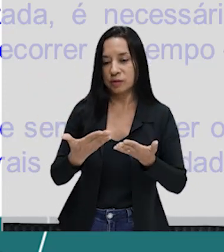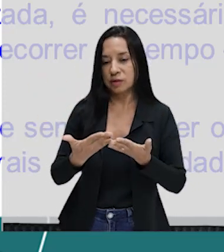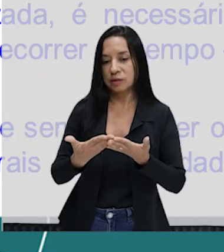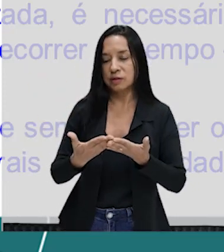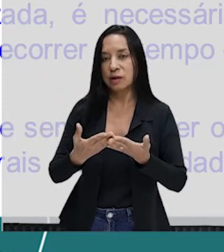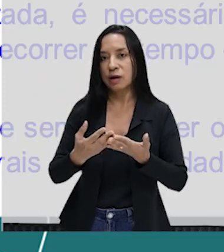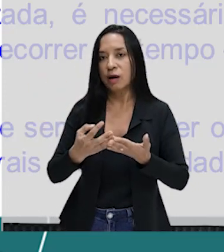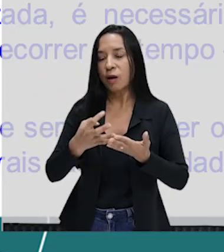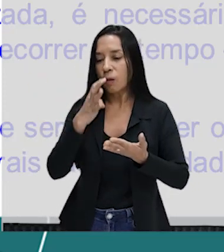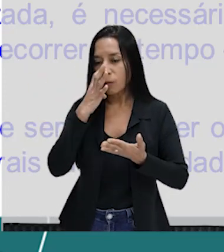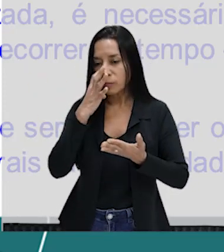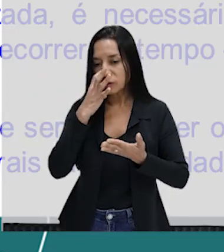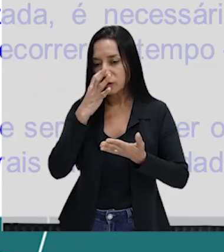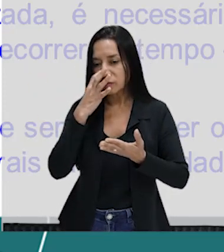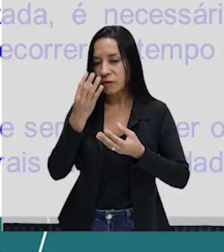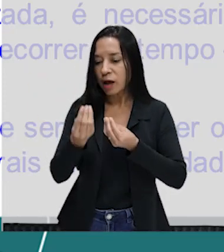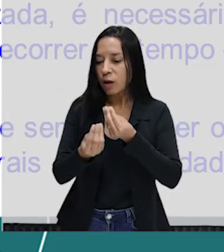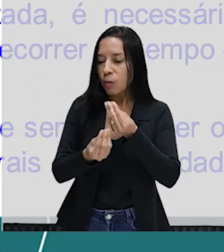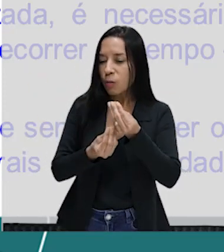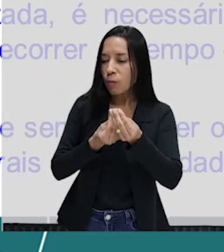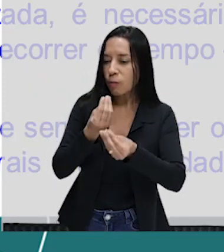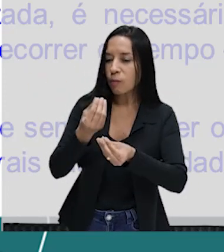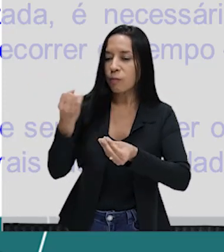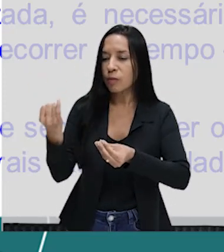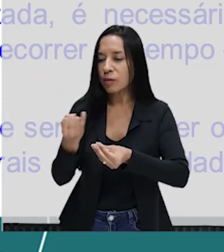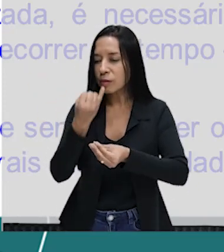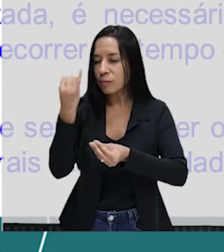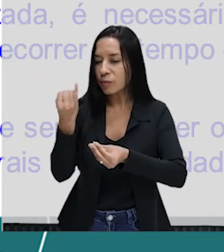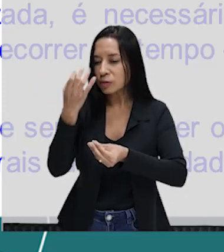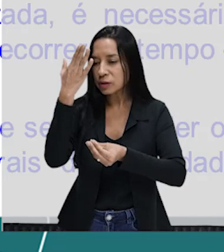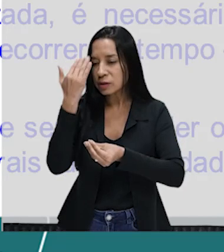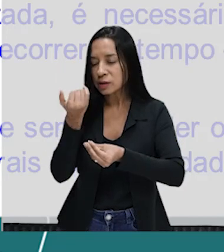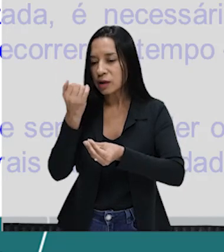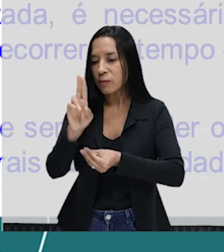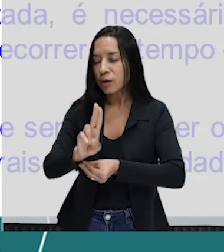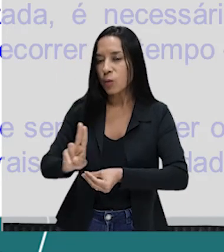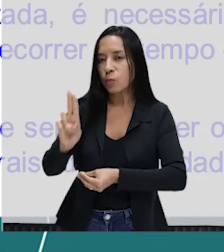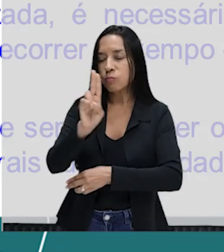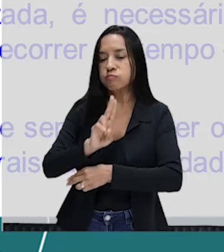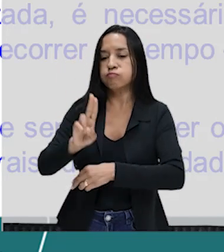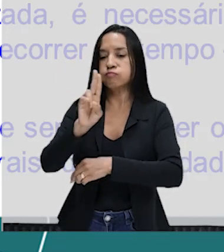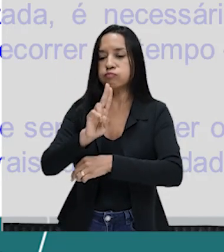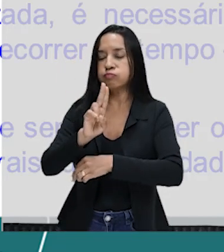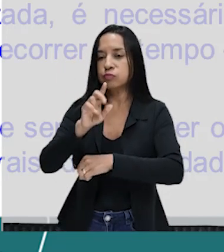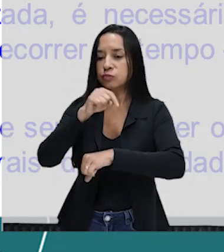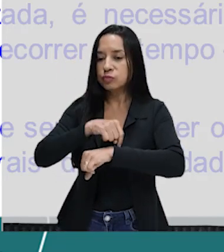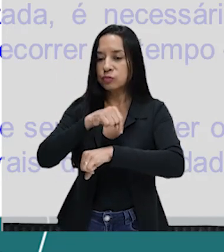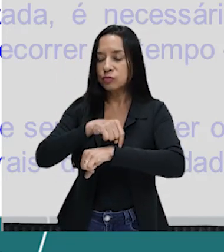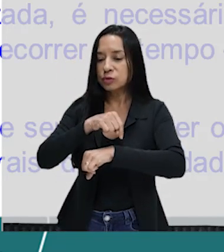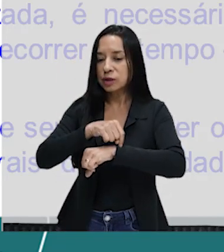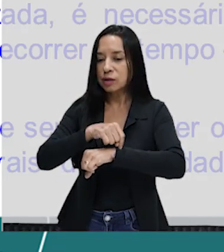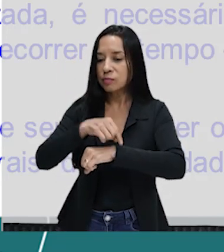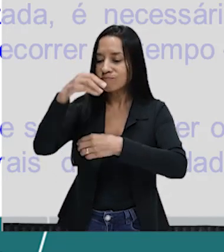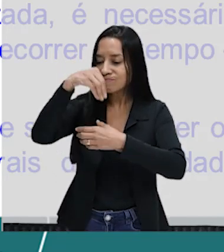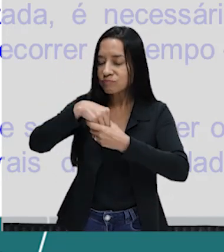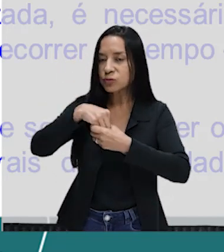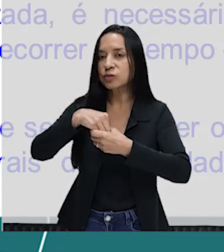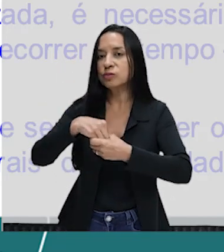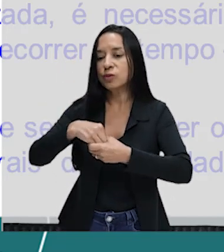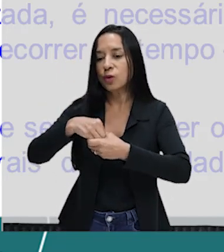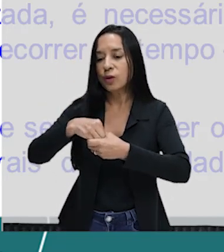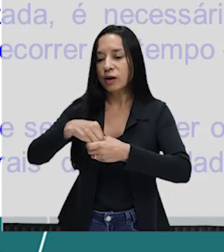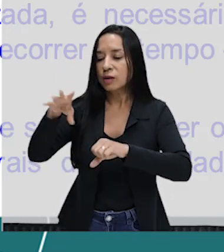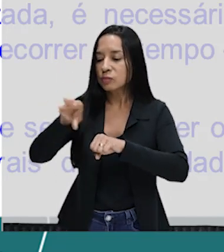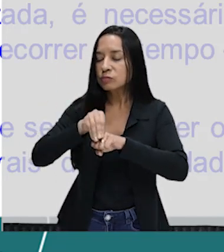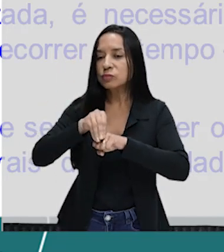pensar a utilização do tempo dentro da construção do conhecimento histórico. A produção do conhecimento histórico, afinal de